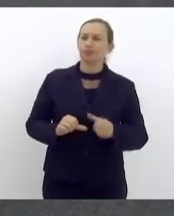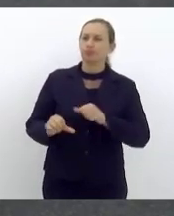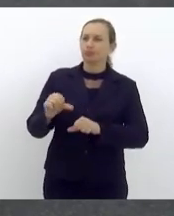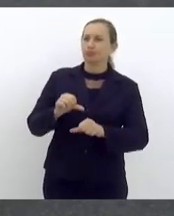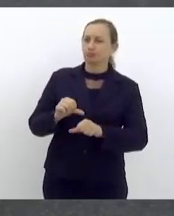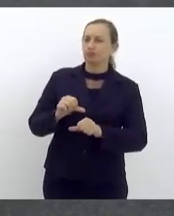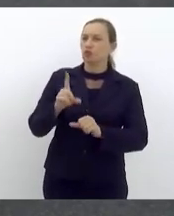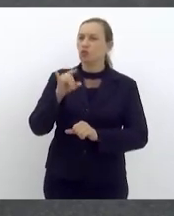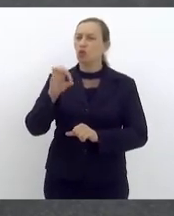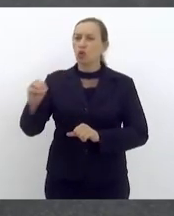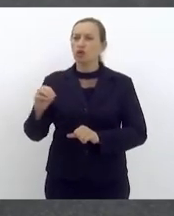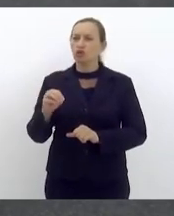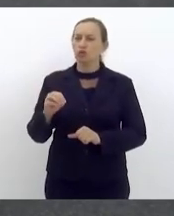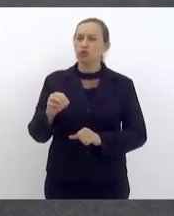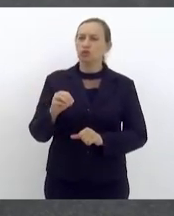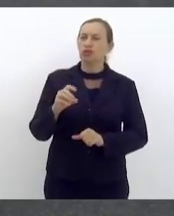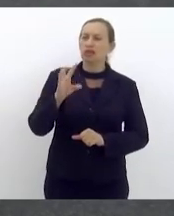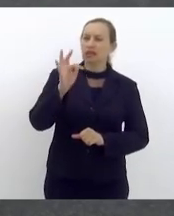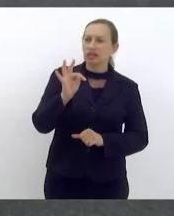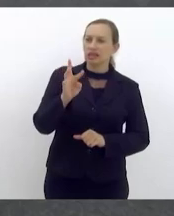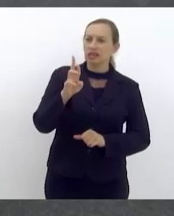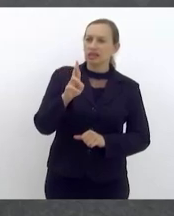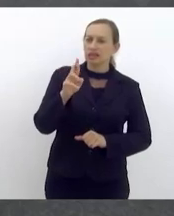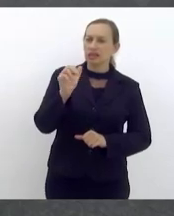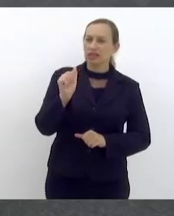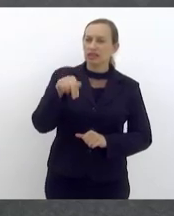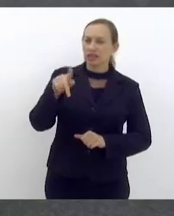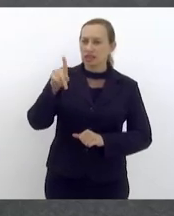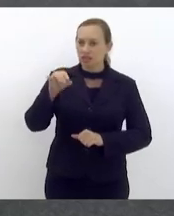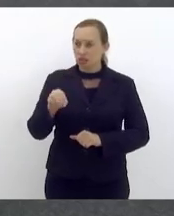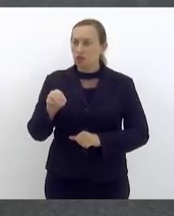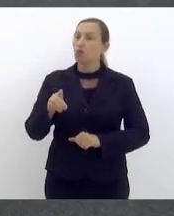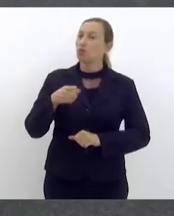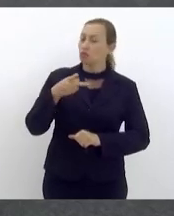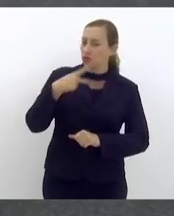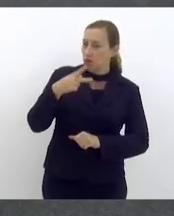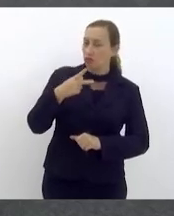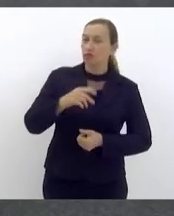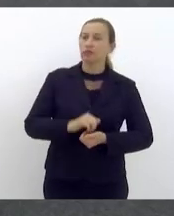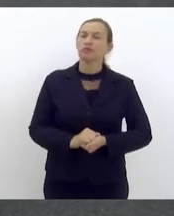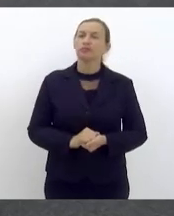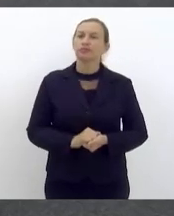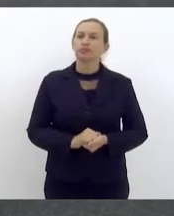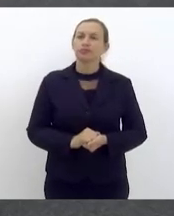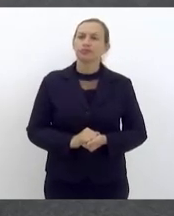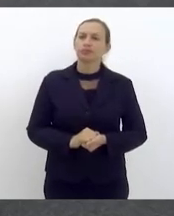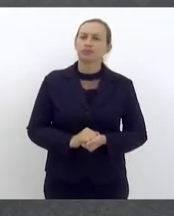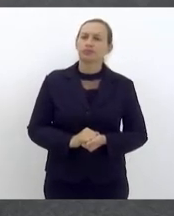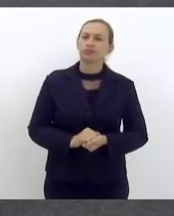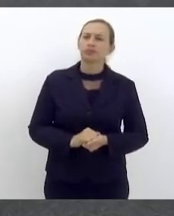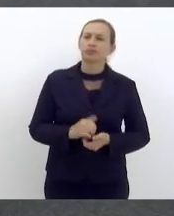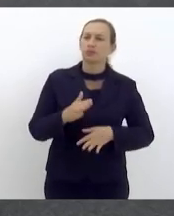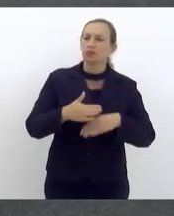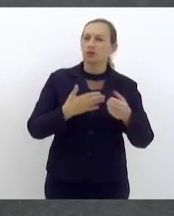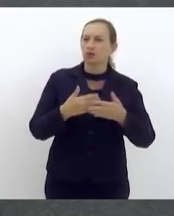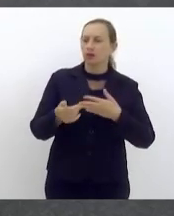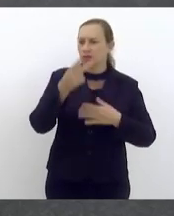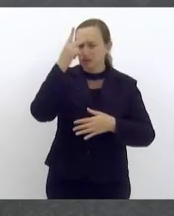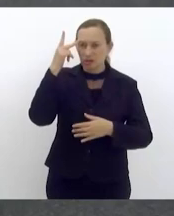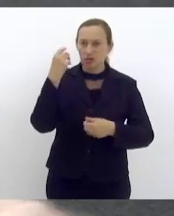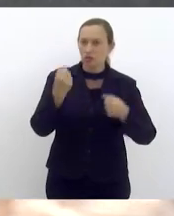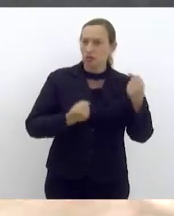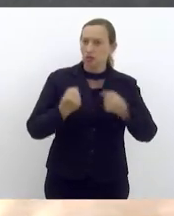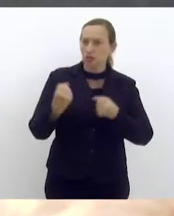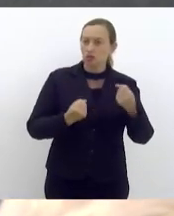com o código de trânsito como vossa excelência colocou qualquer pessoa que manusei e também vem a dirigir tem